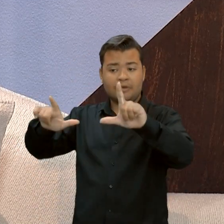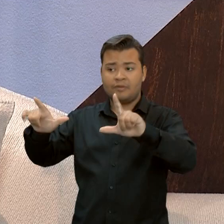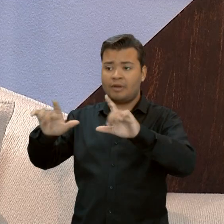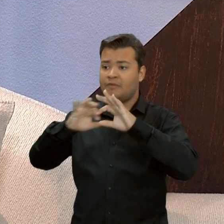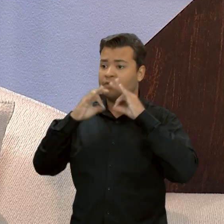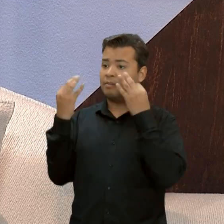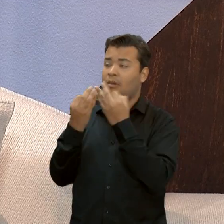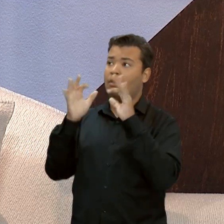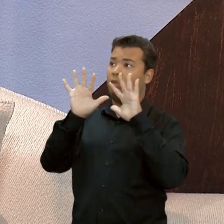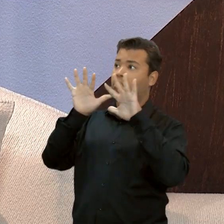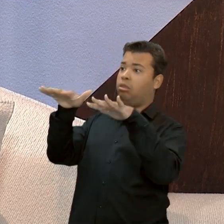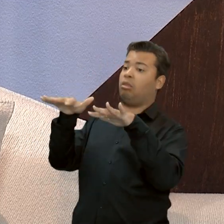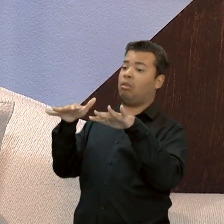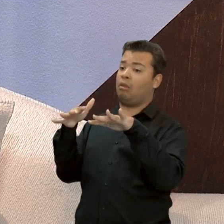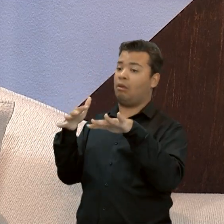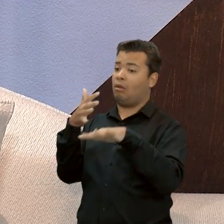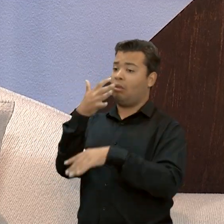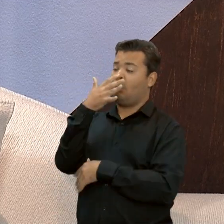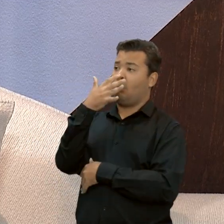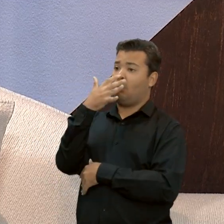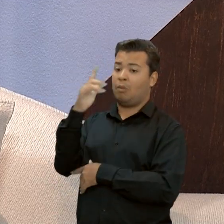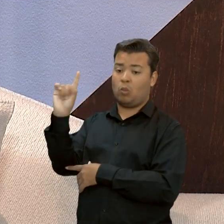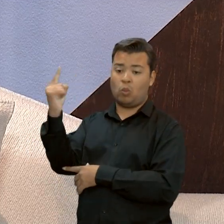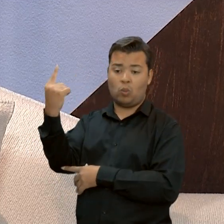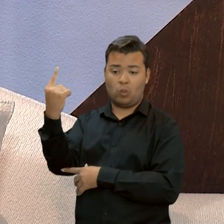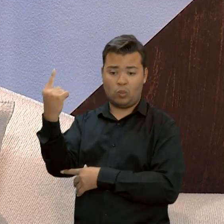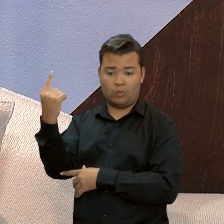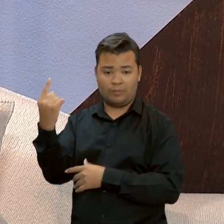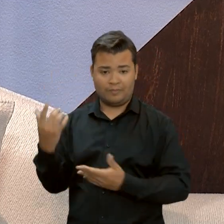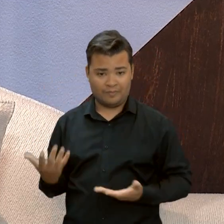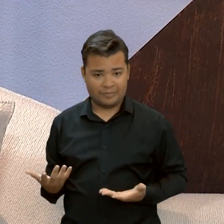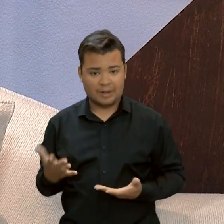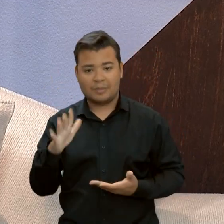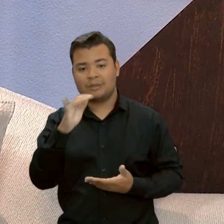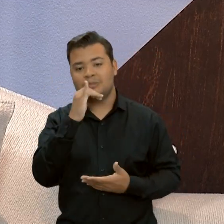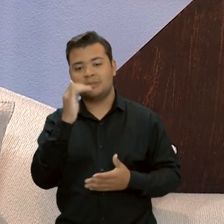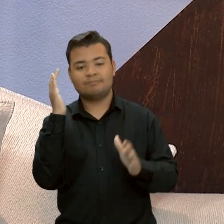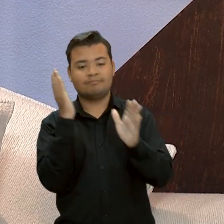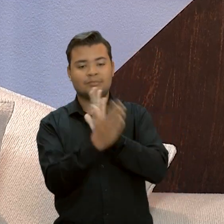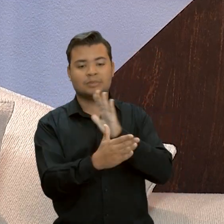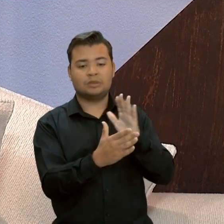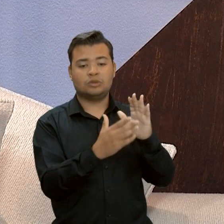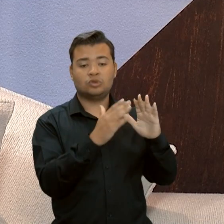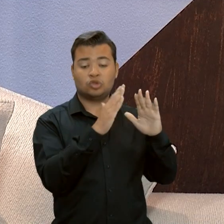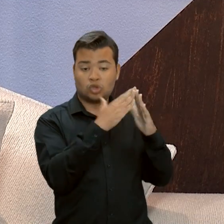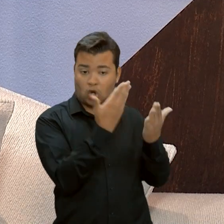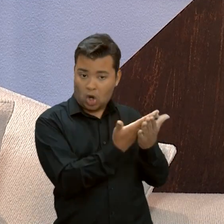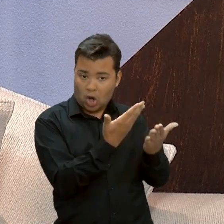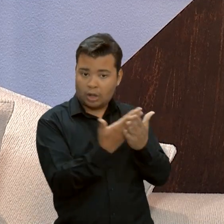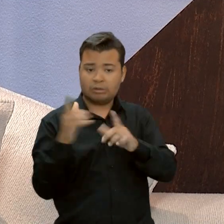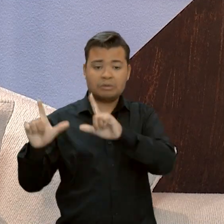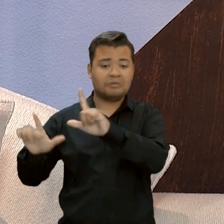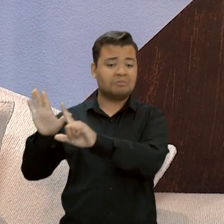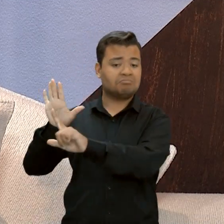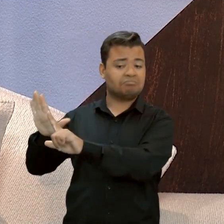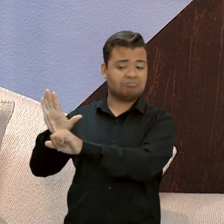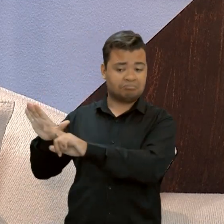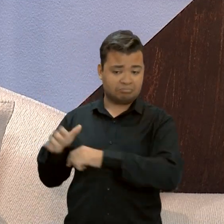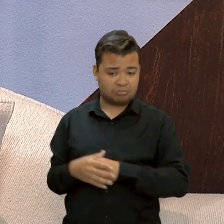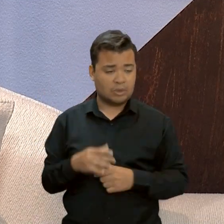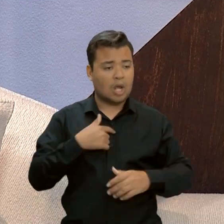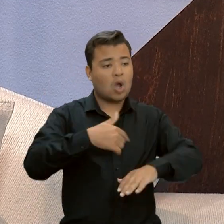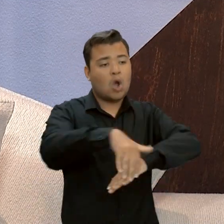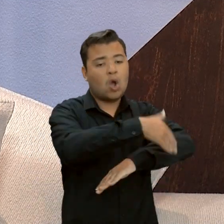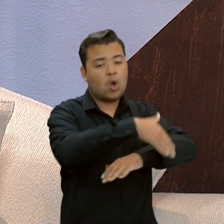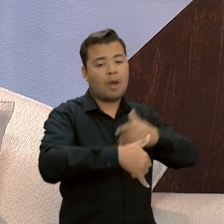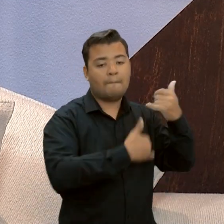muitos de nós. Era babá eletrônica. Era, só que ela ficava, né? A gente ia para a escola, ela ficava na sala. Nós íamos brincar na rua, ela ficava na